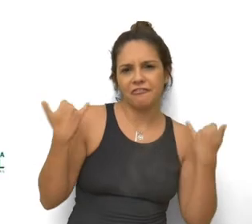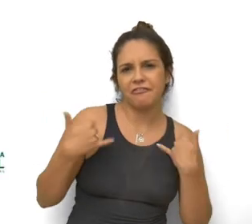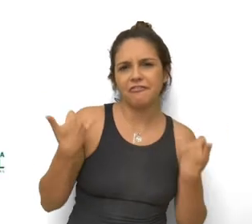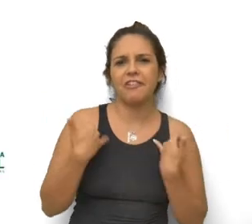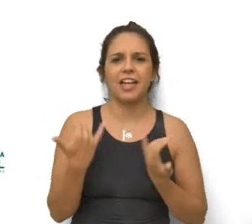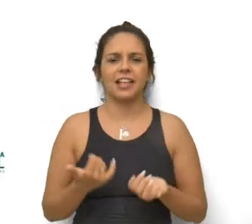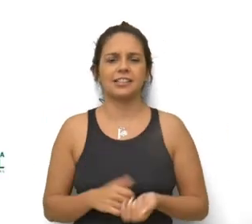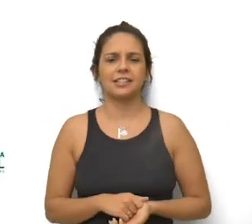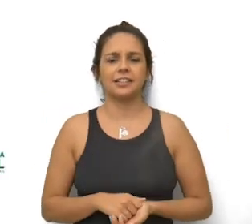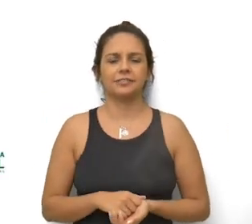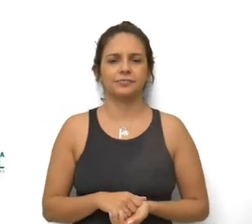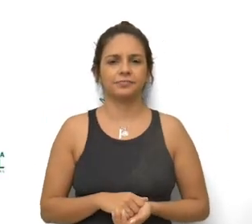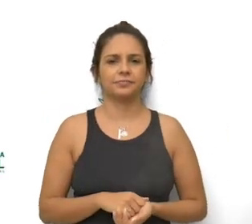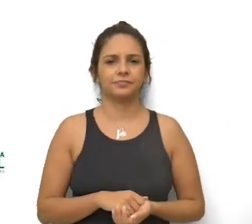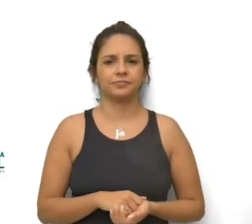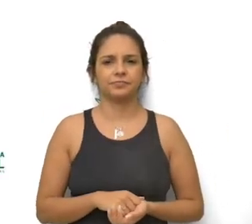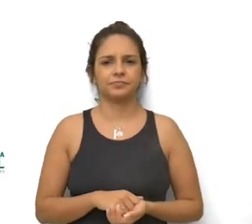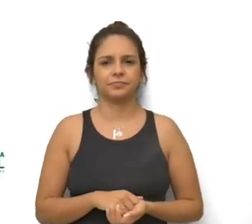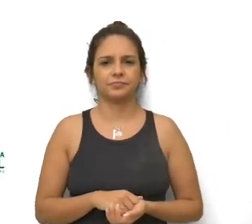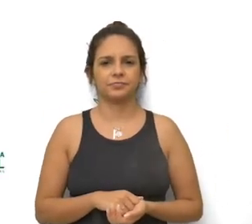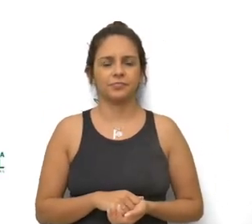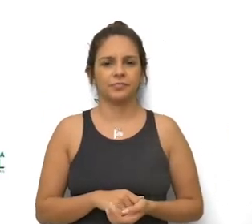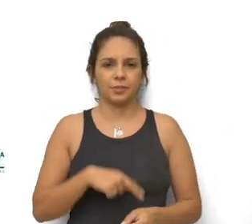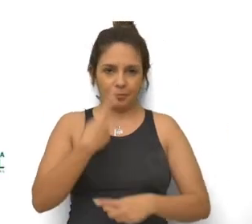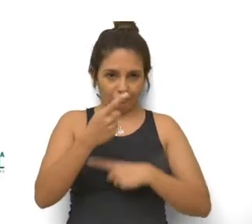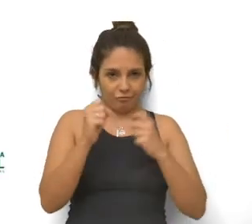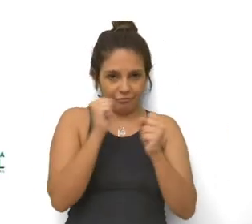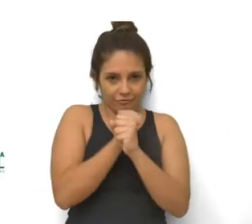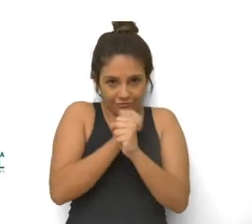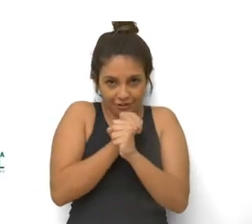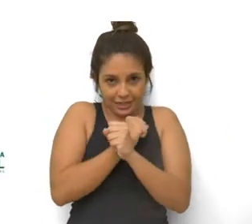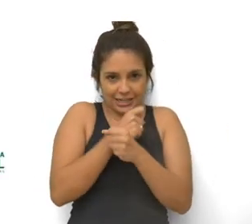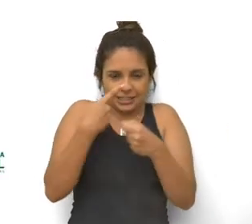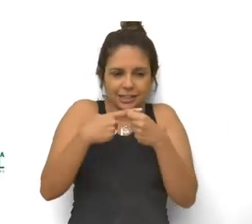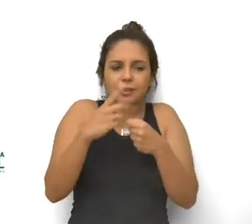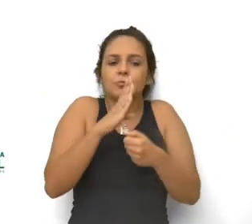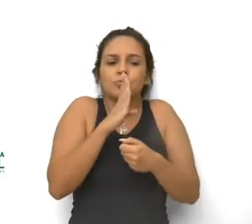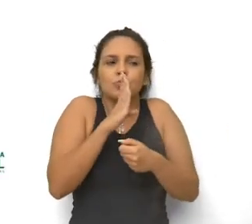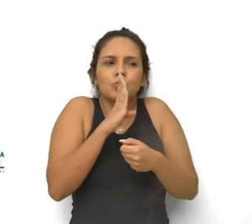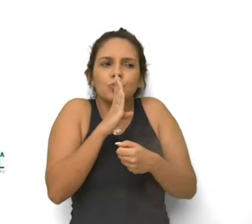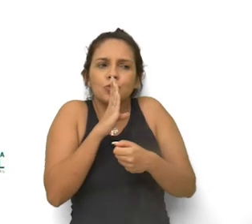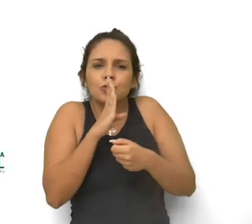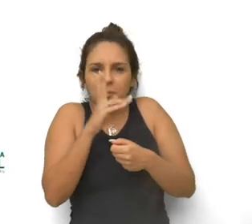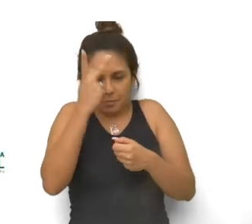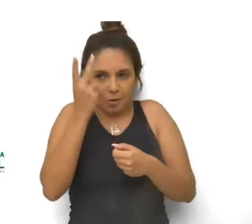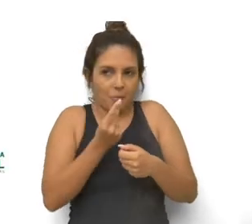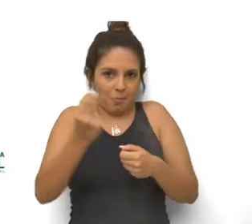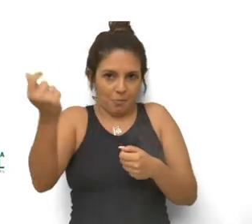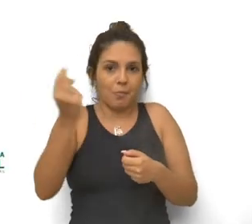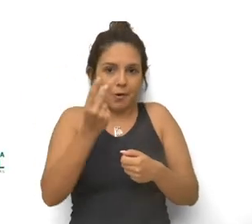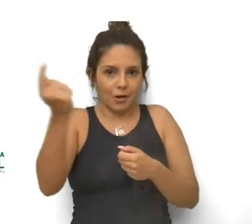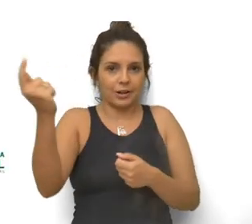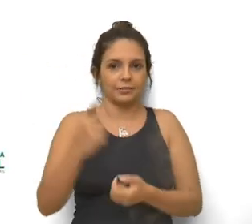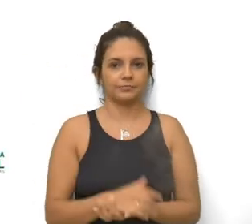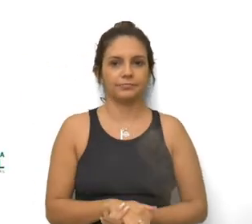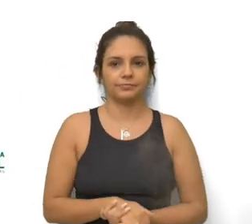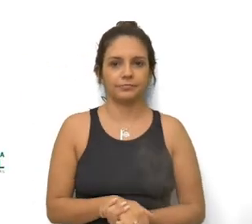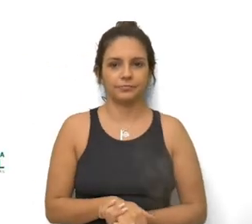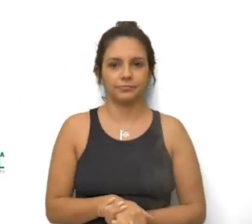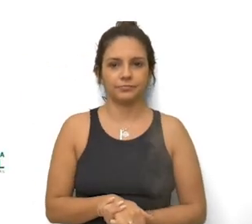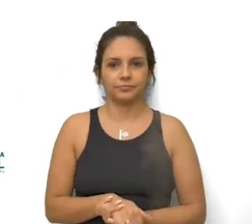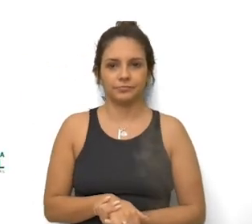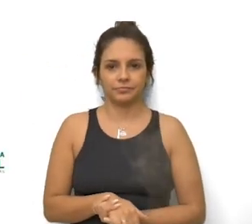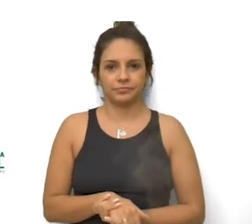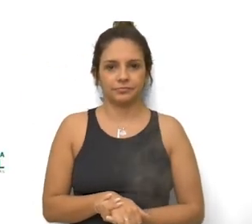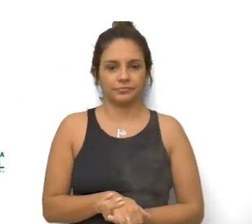e animados, e no inverno era aquela cidade quieta e coberta de neblina. Foi isso que ela